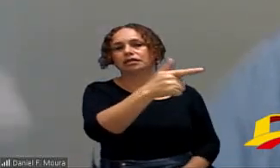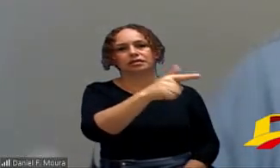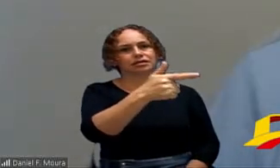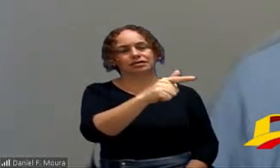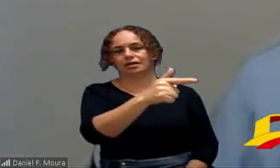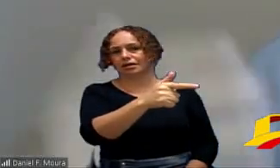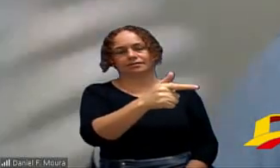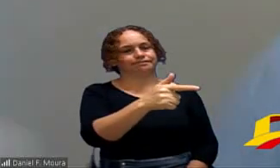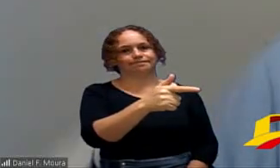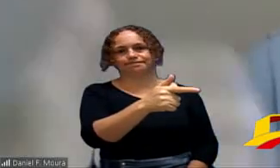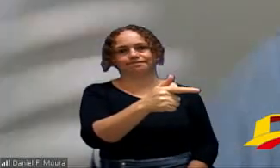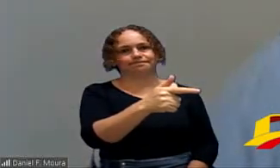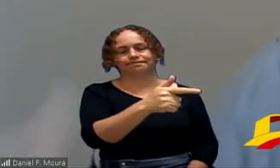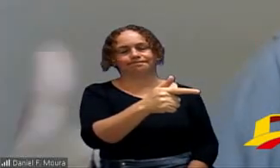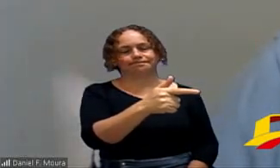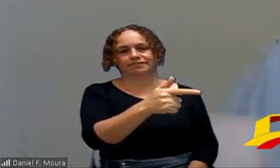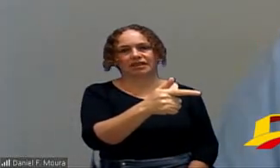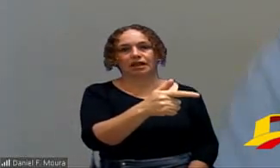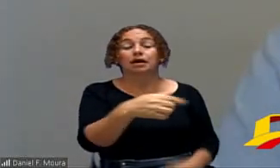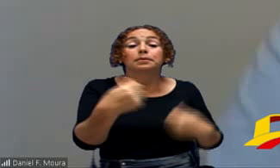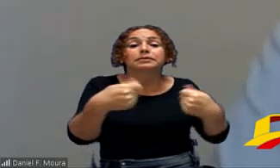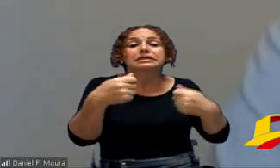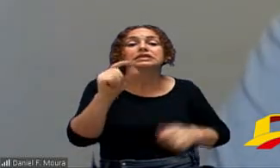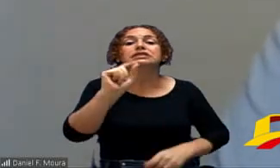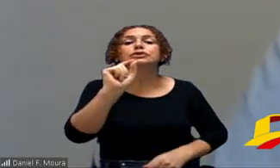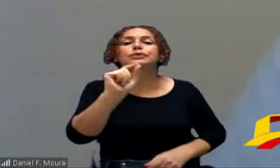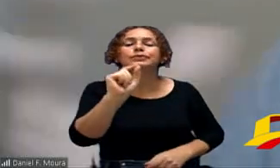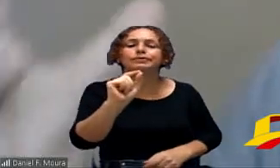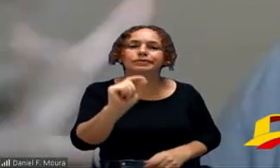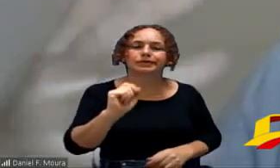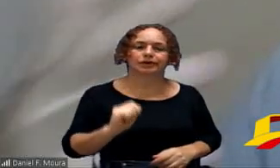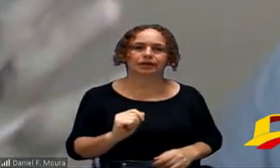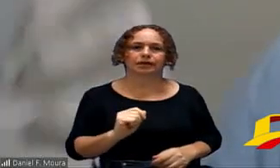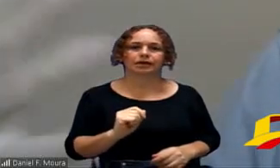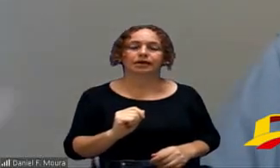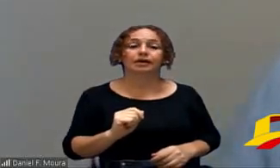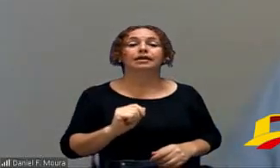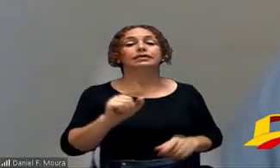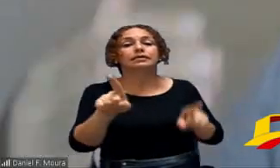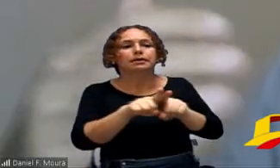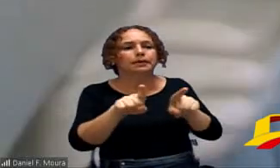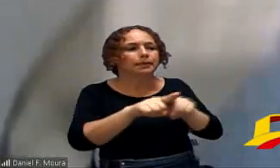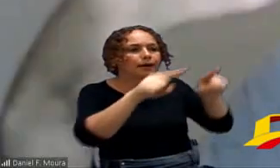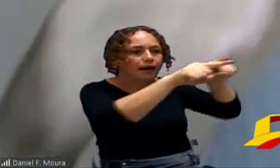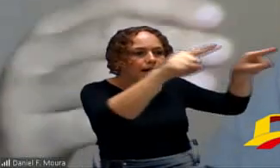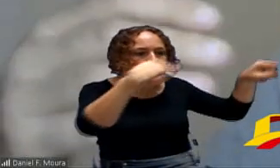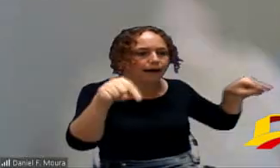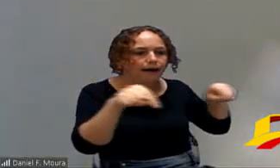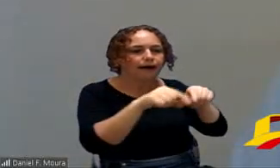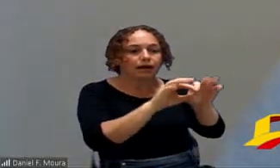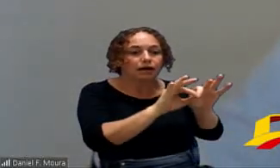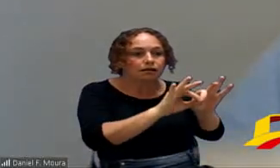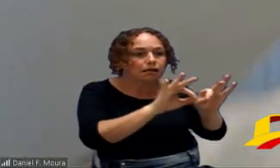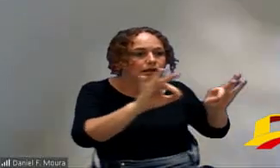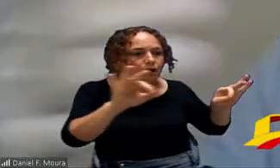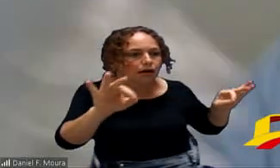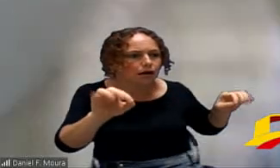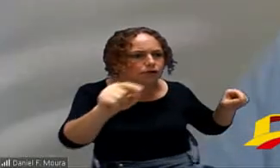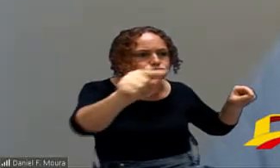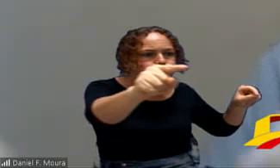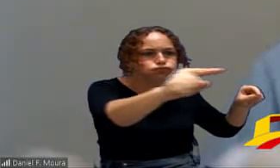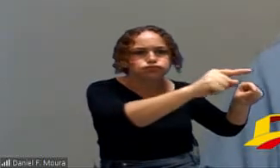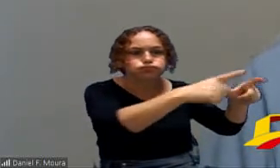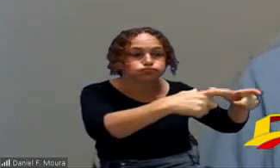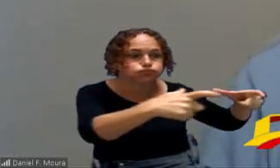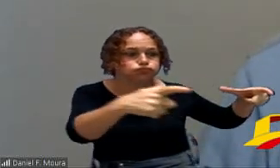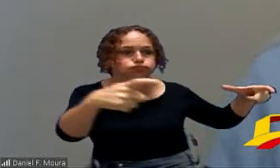questões técnicas, de boa vontade, de amor e de condições, só condições técnicas. Precisa de um espaço amplo, um espaço que ofereça a capacidade